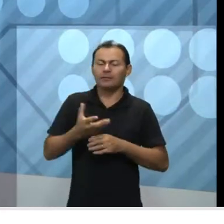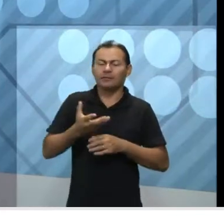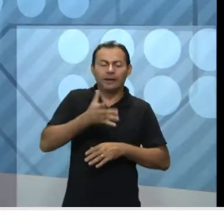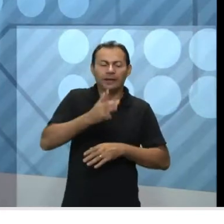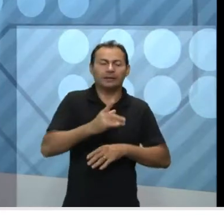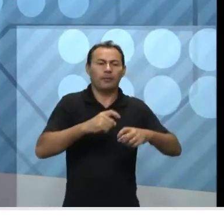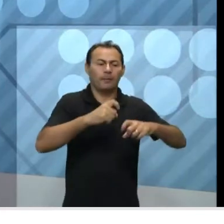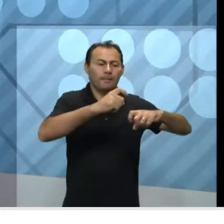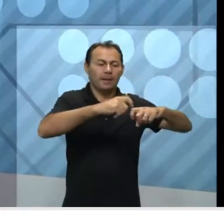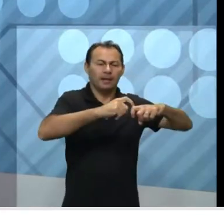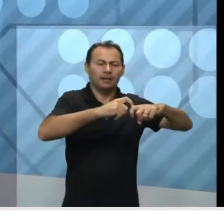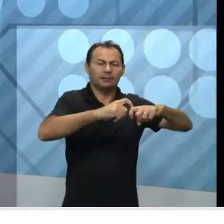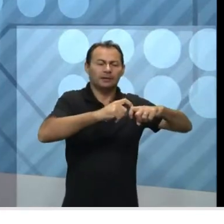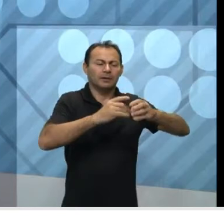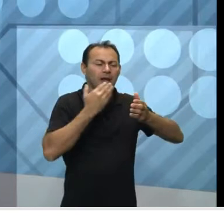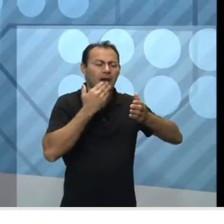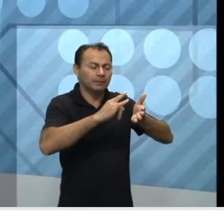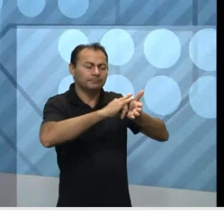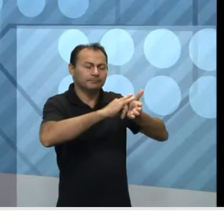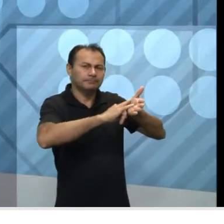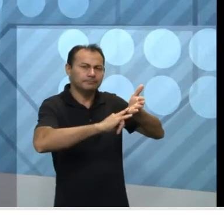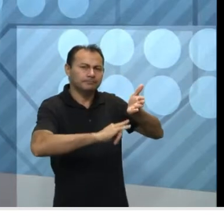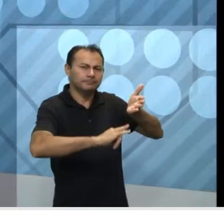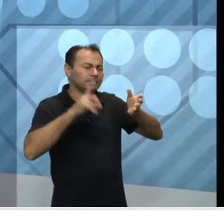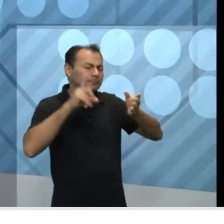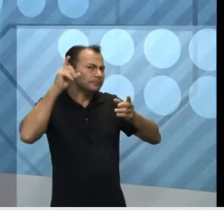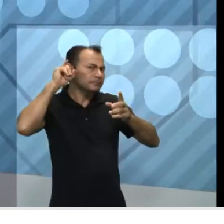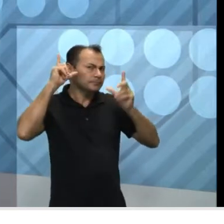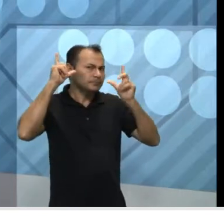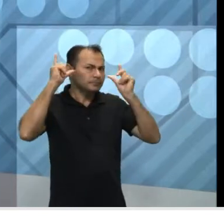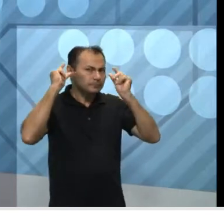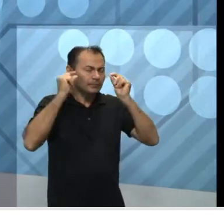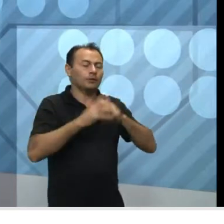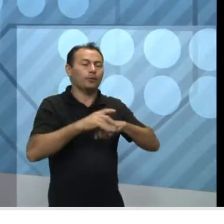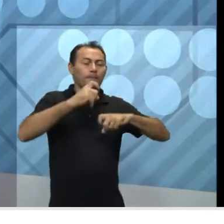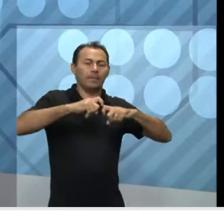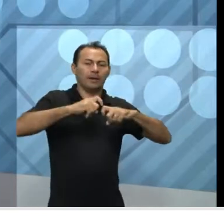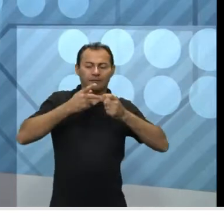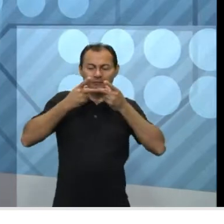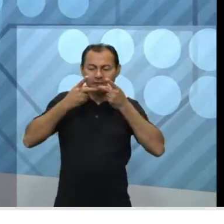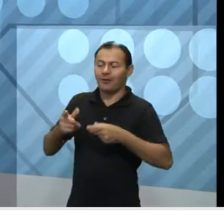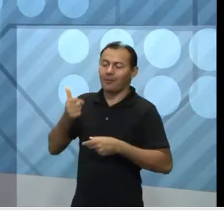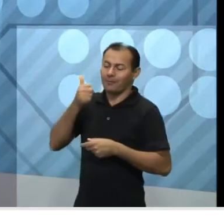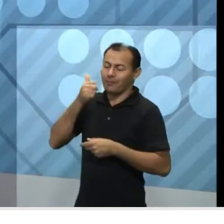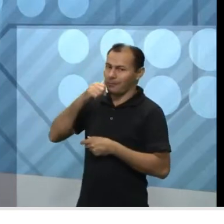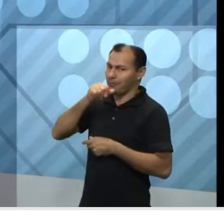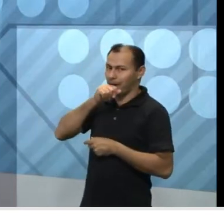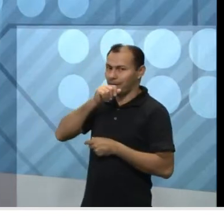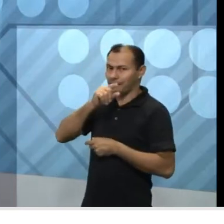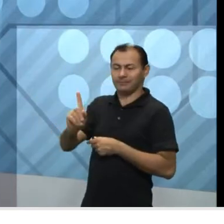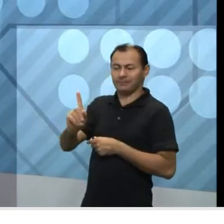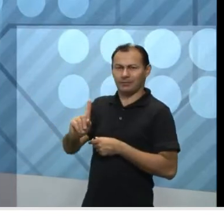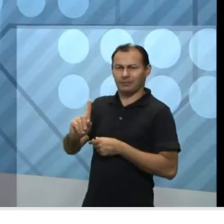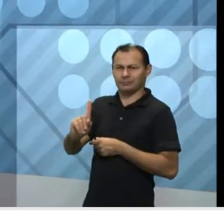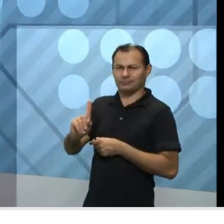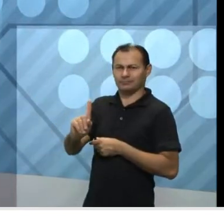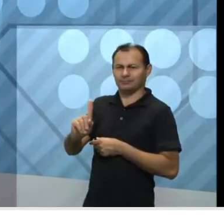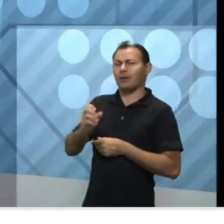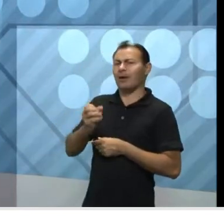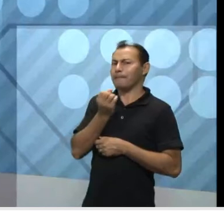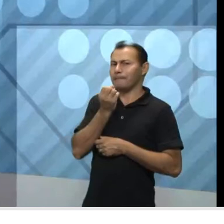médico, nas orientações, ele fala o seguinte para Luzia: olha, mãe, não seria saudável que o seu filho